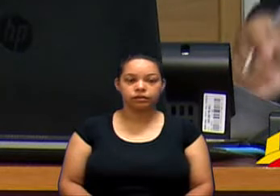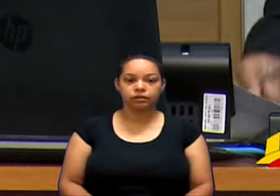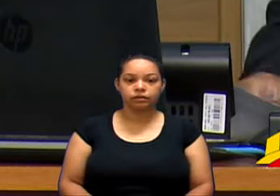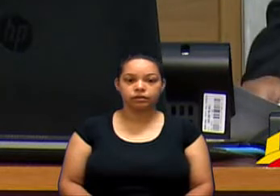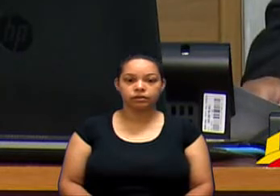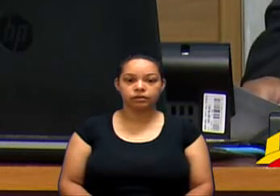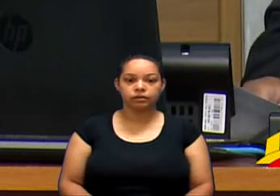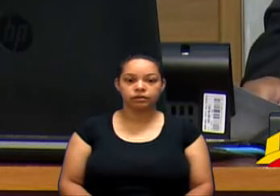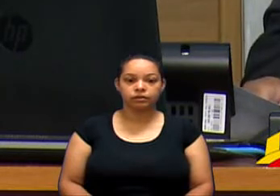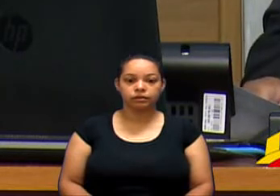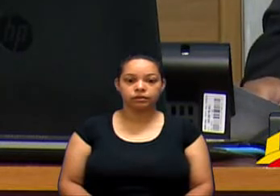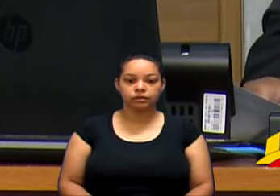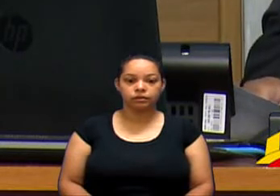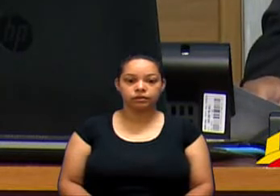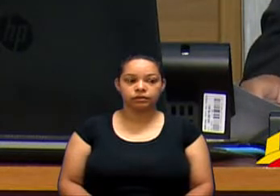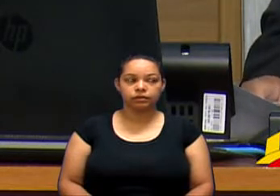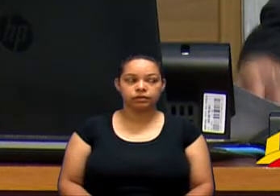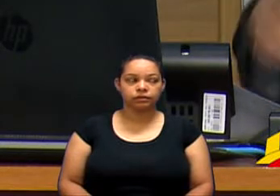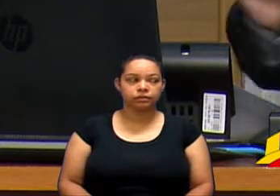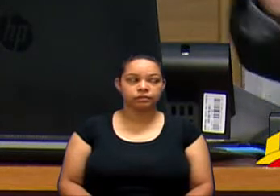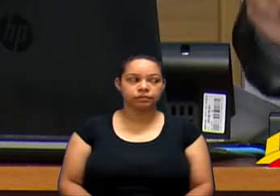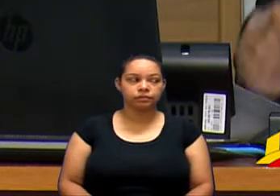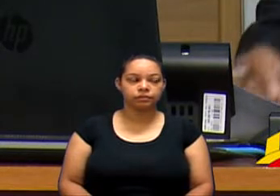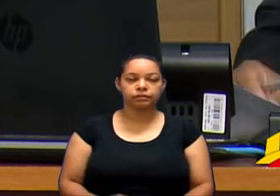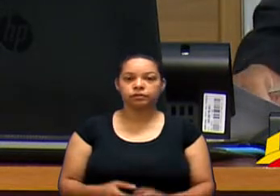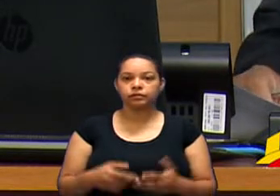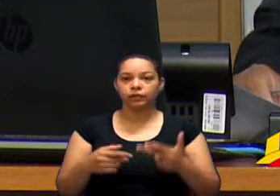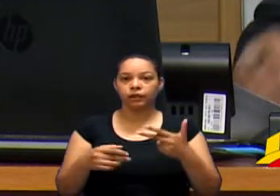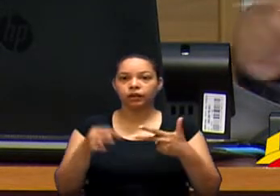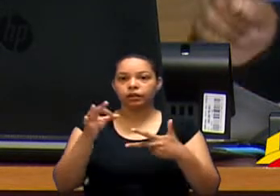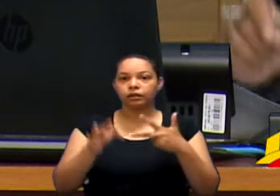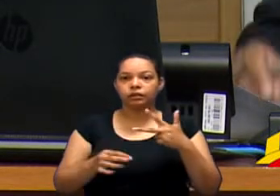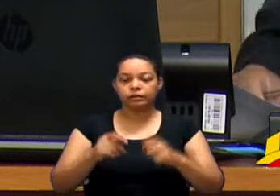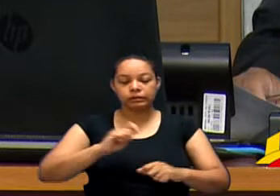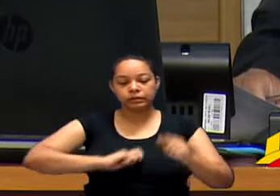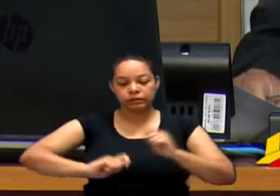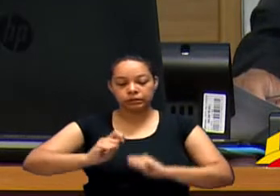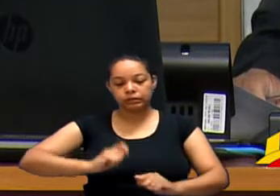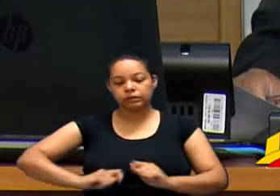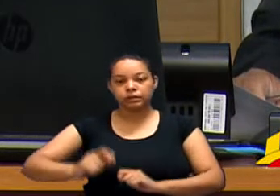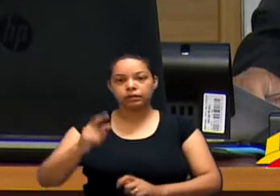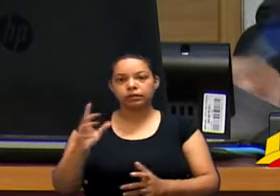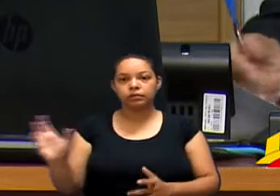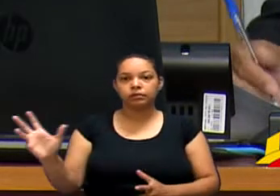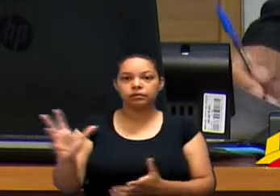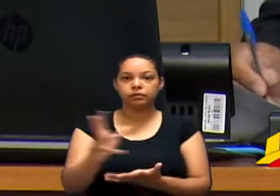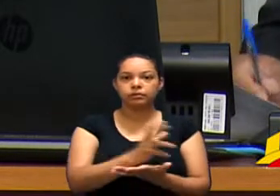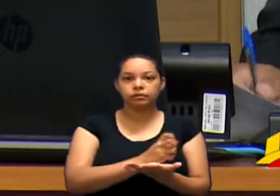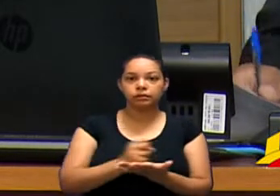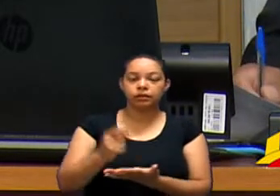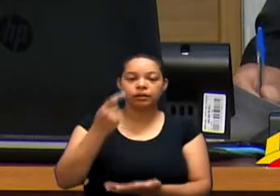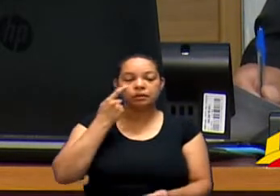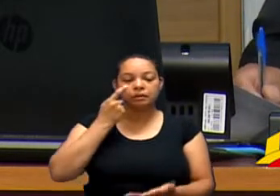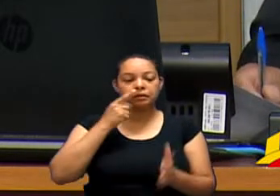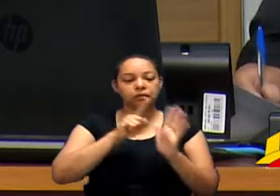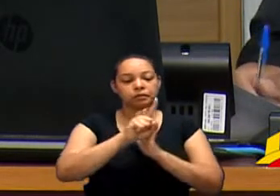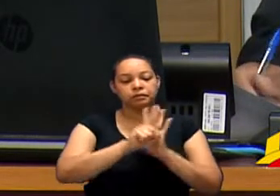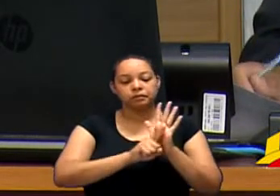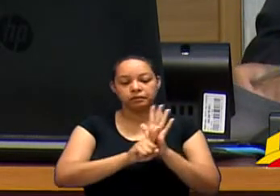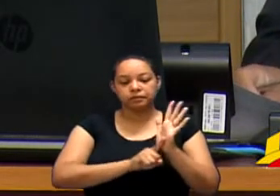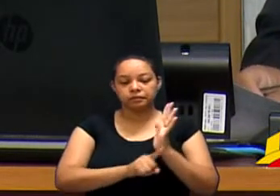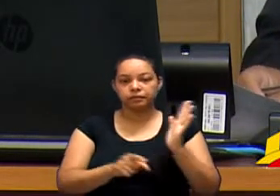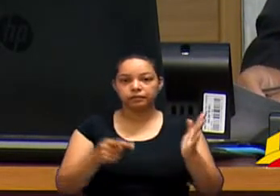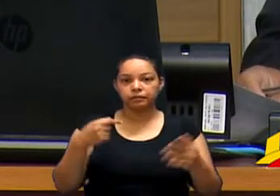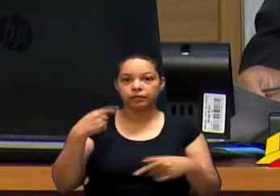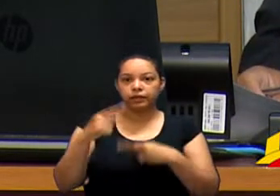isso daqui é uma adequação que tem até o tribunal de conta fez para poder né a gente poder votar isso daí para poder